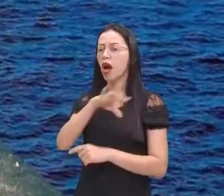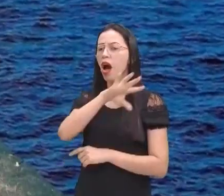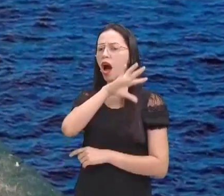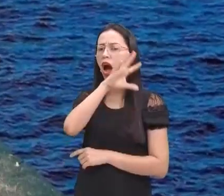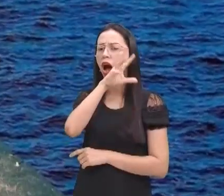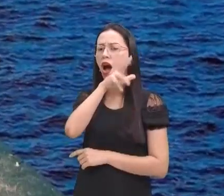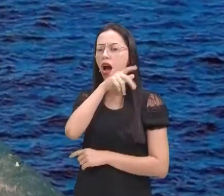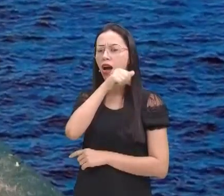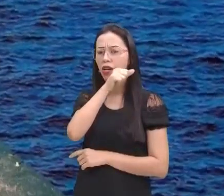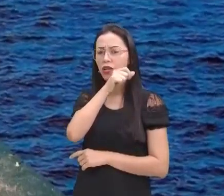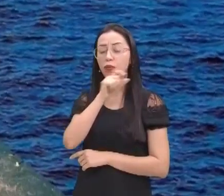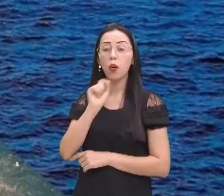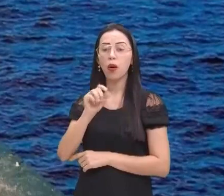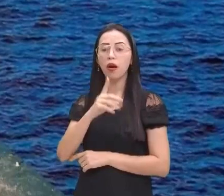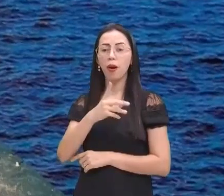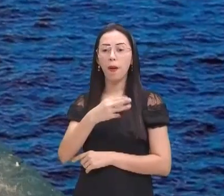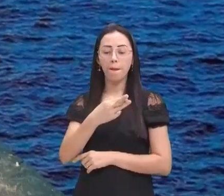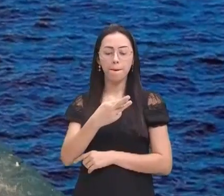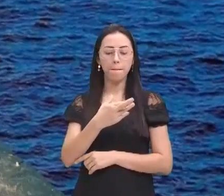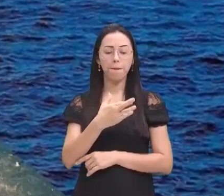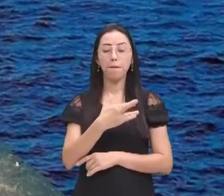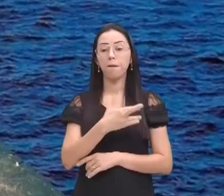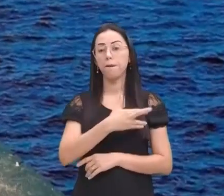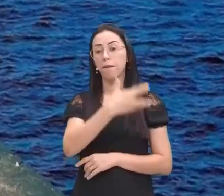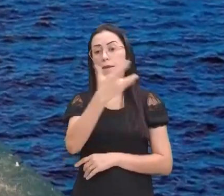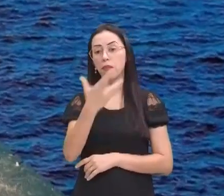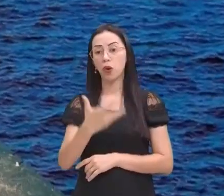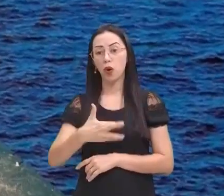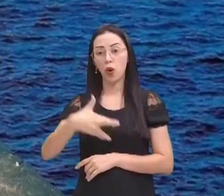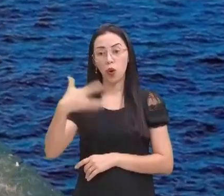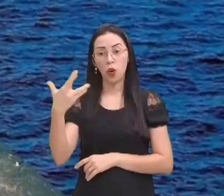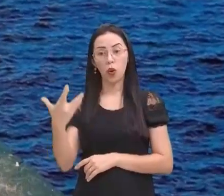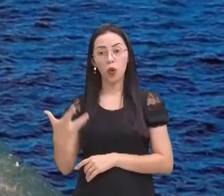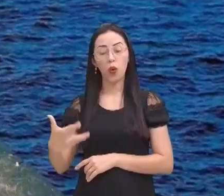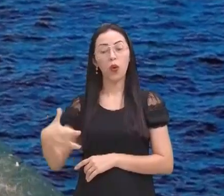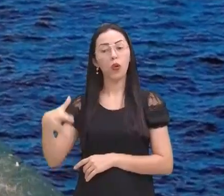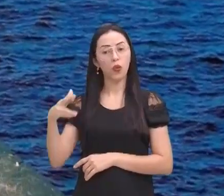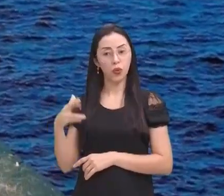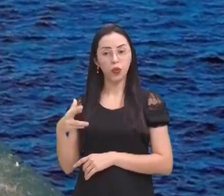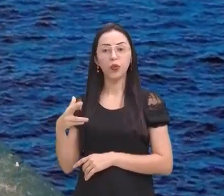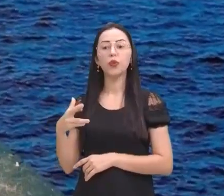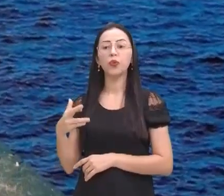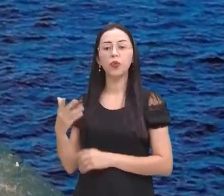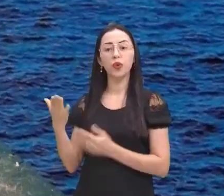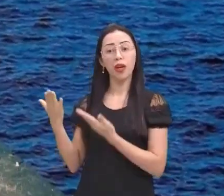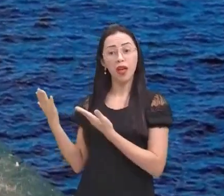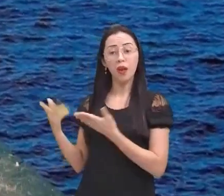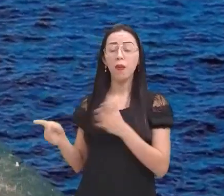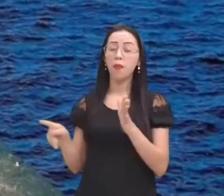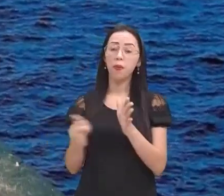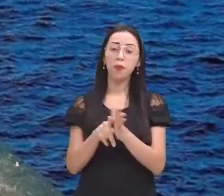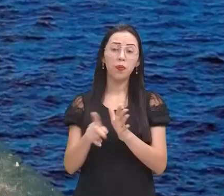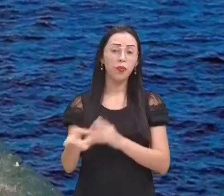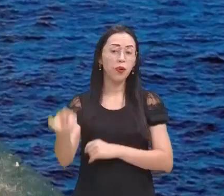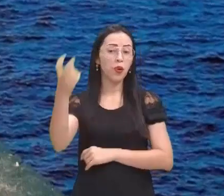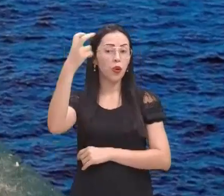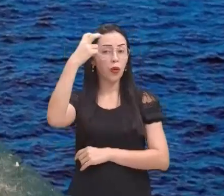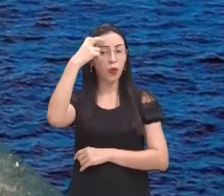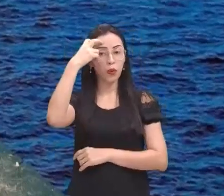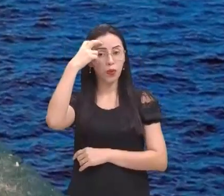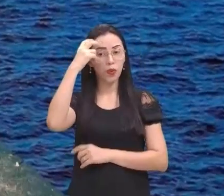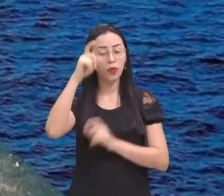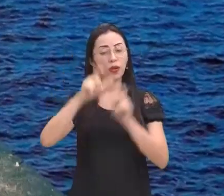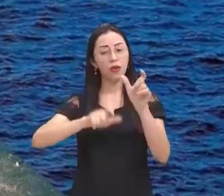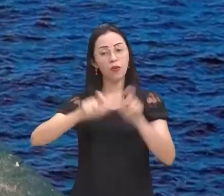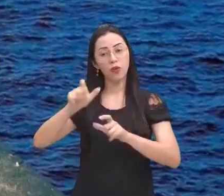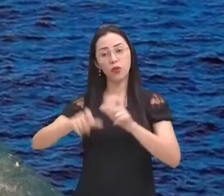ele é muito incrível e ele faz parte da cultura do povo da Amazônia. E é